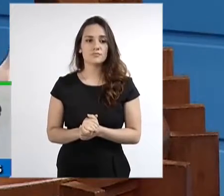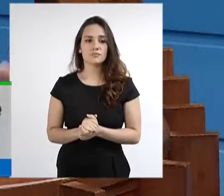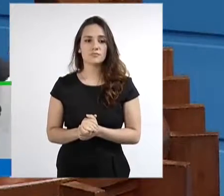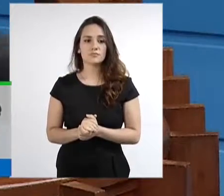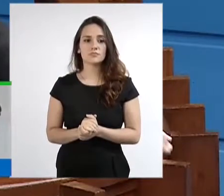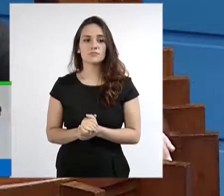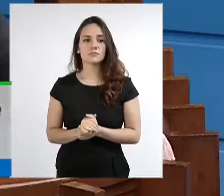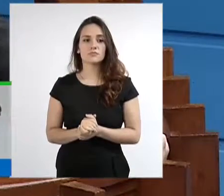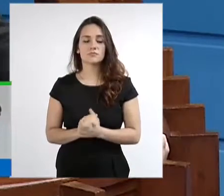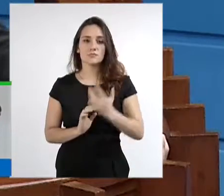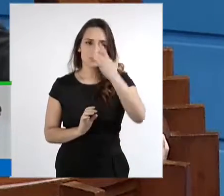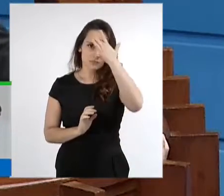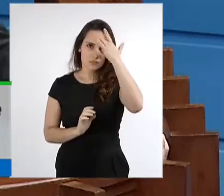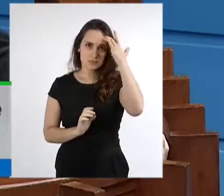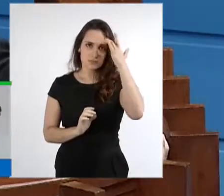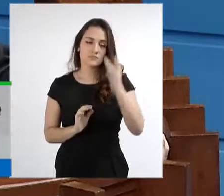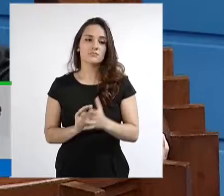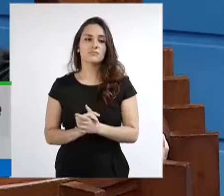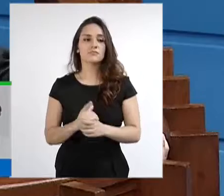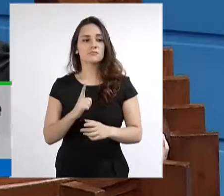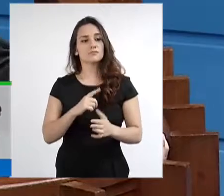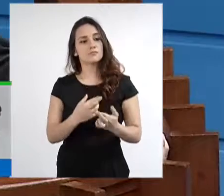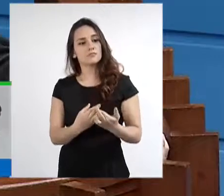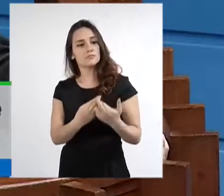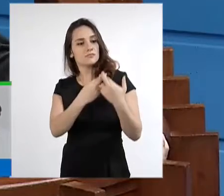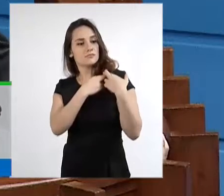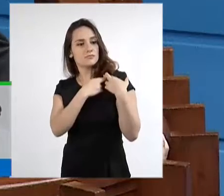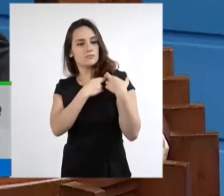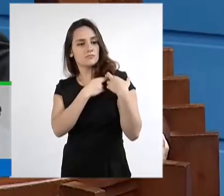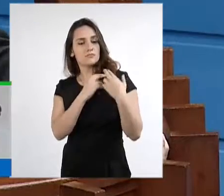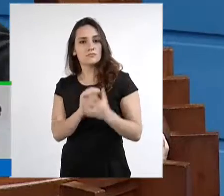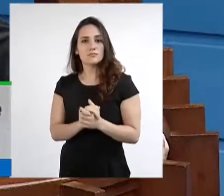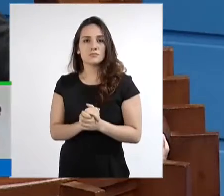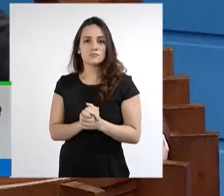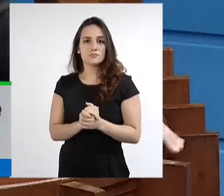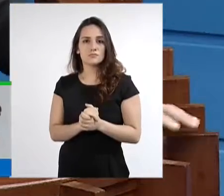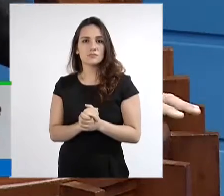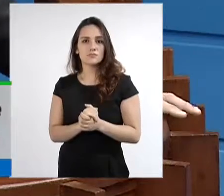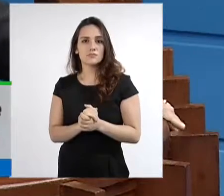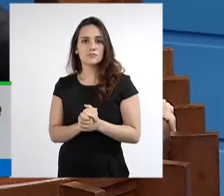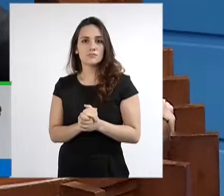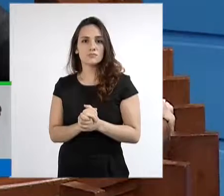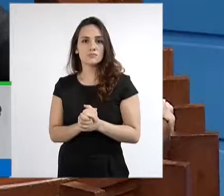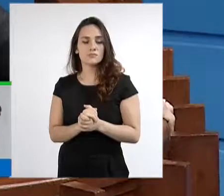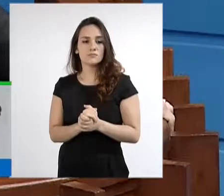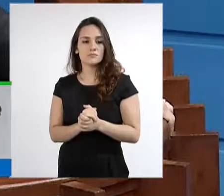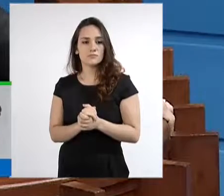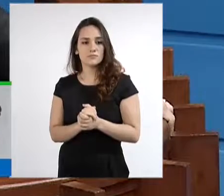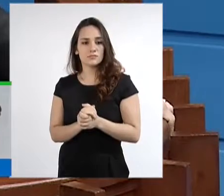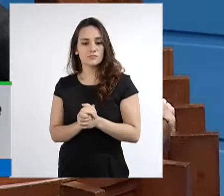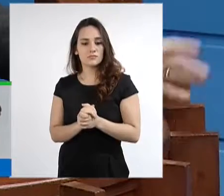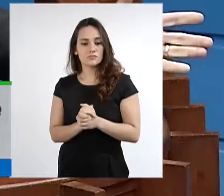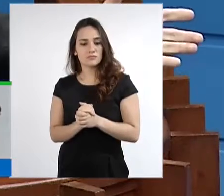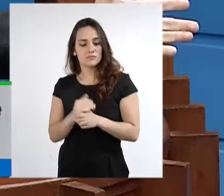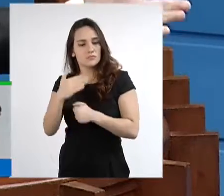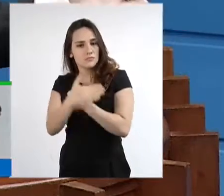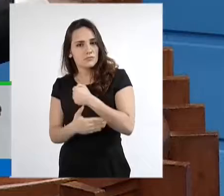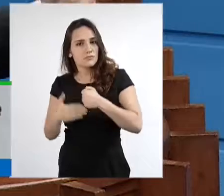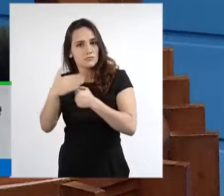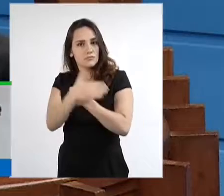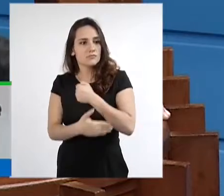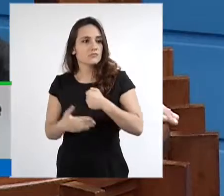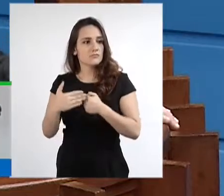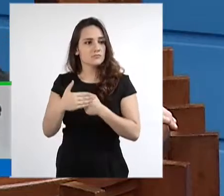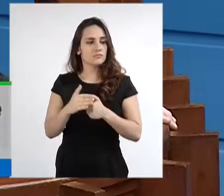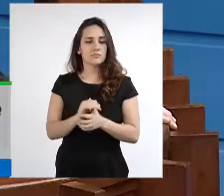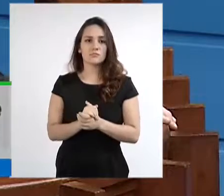a atribuição de proteger aquele idoso, assim como tem o